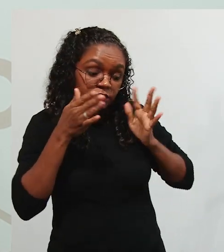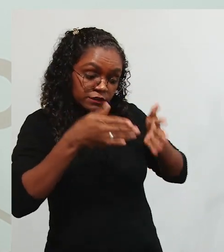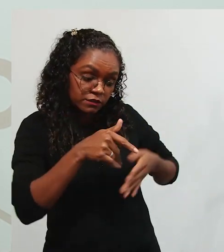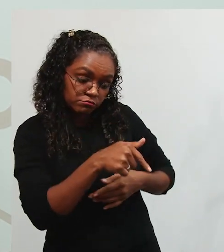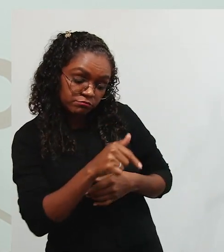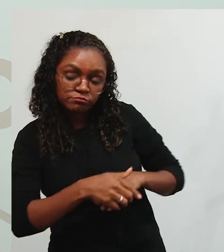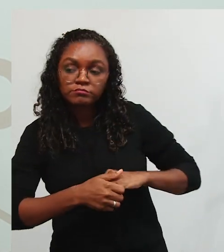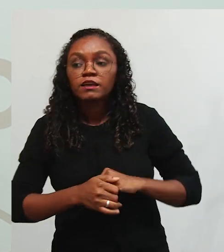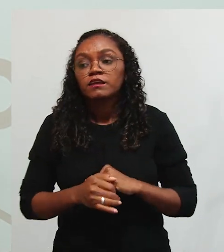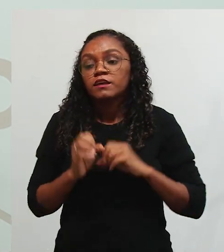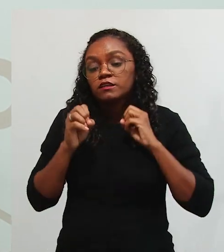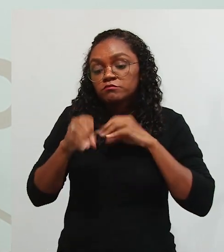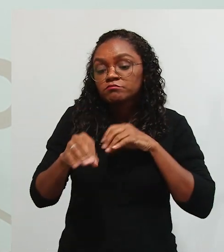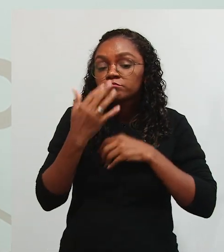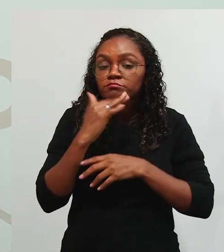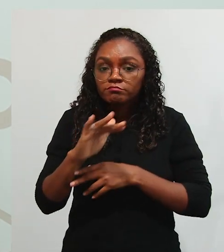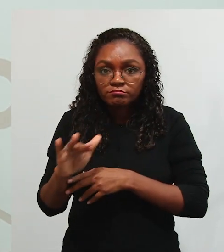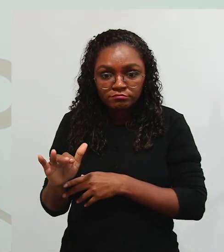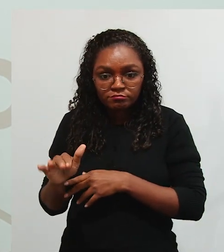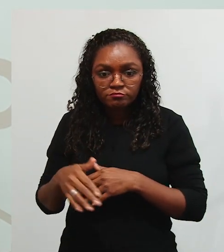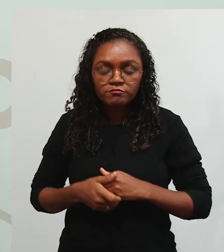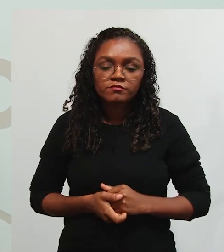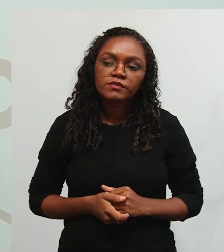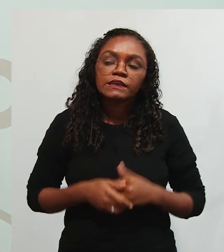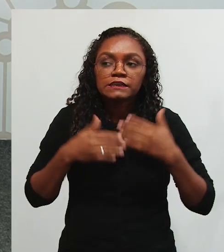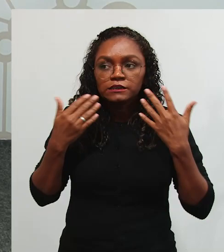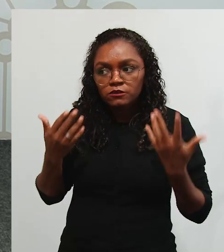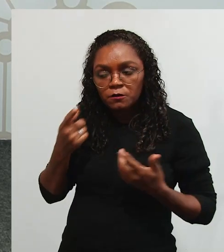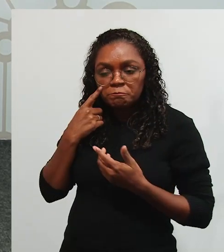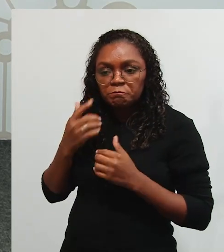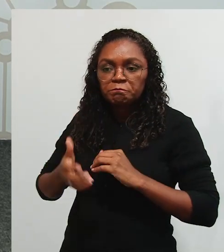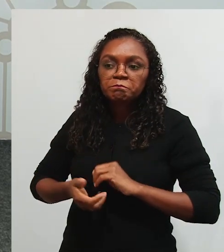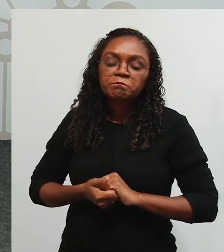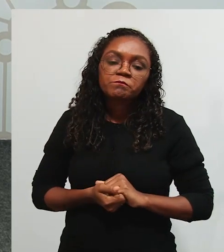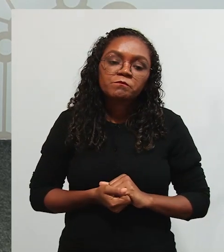atenção na educação infantil? Olha,